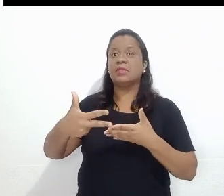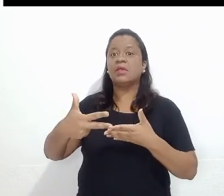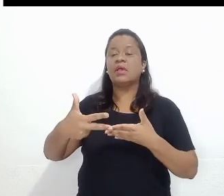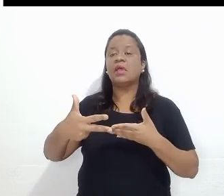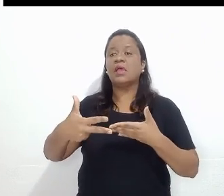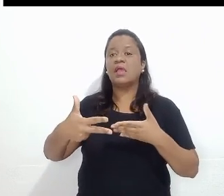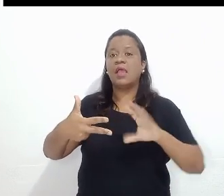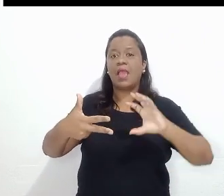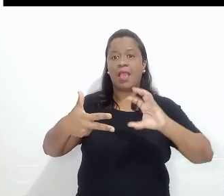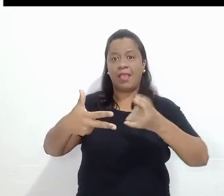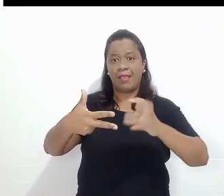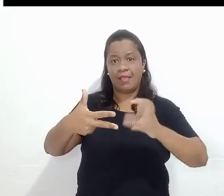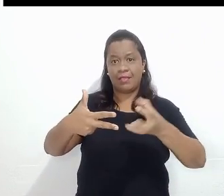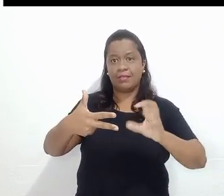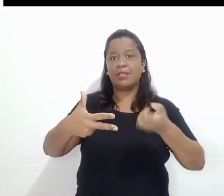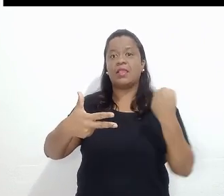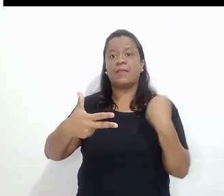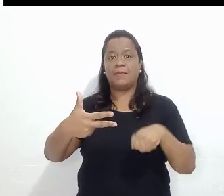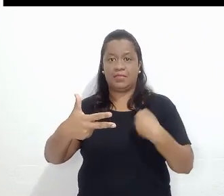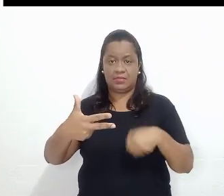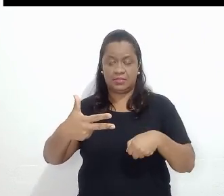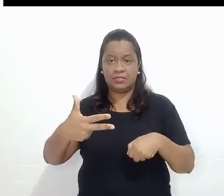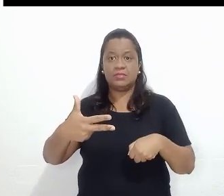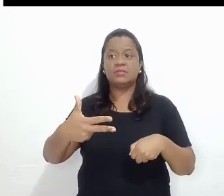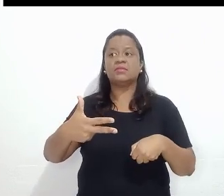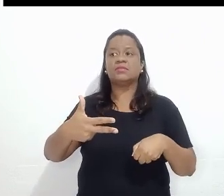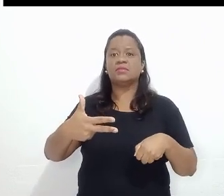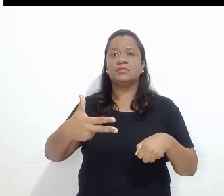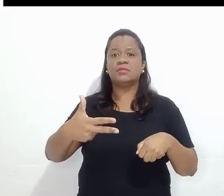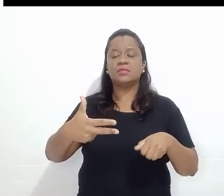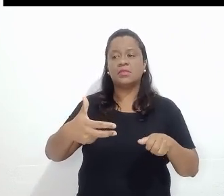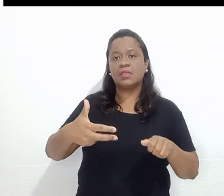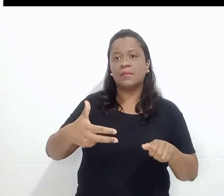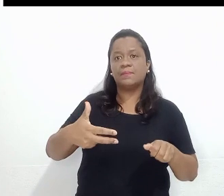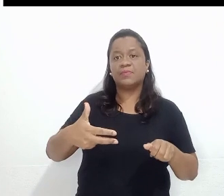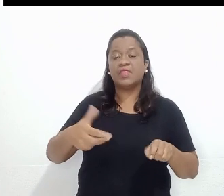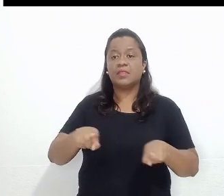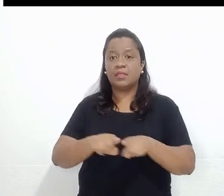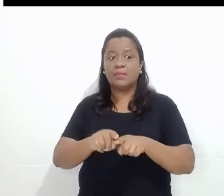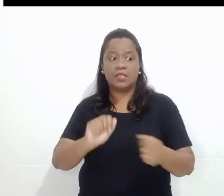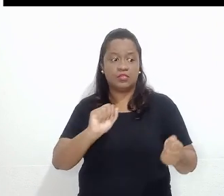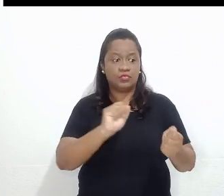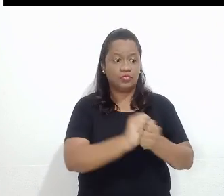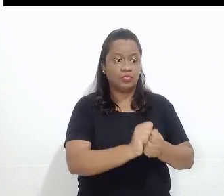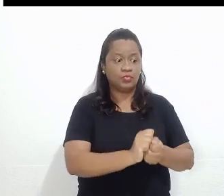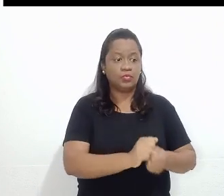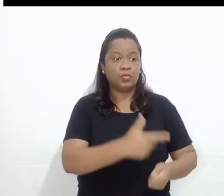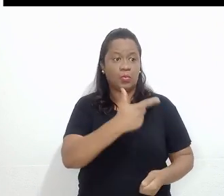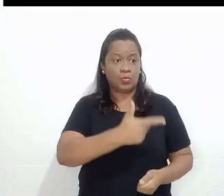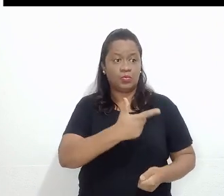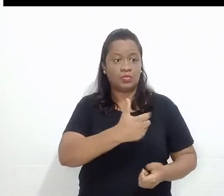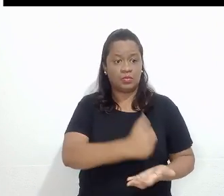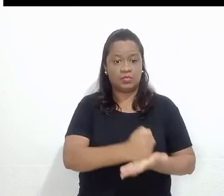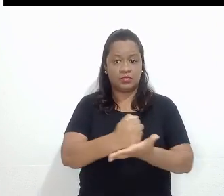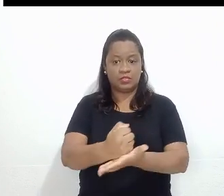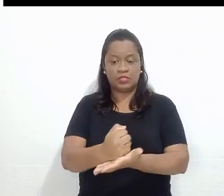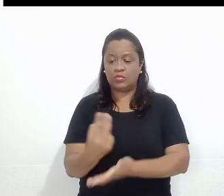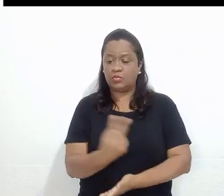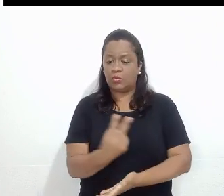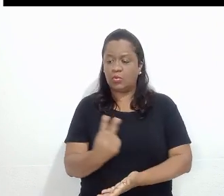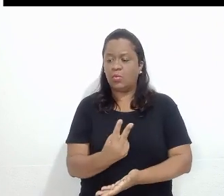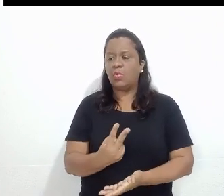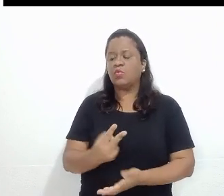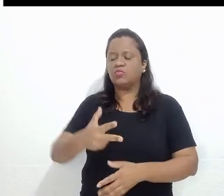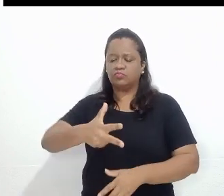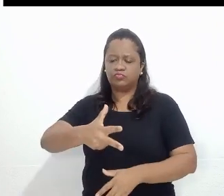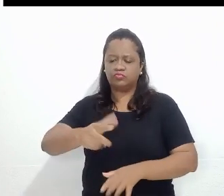colocar a lente que tem que ser naquele momento, tá? Junto com o segundo assistente de câmera, eles vão posicionar a câmera, vão colocá-la